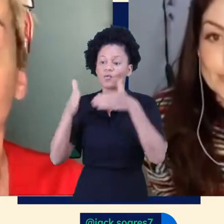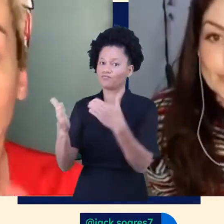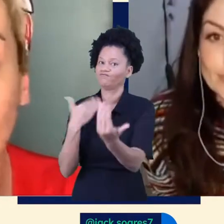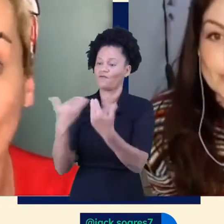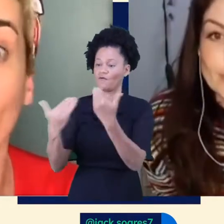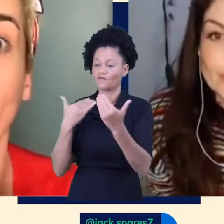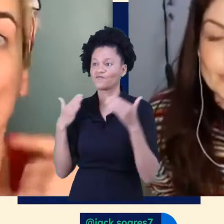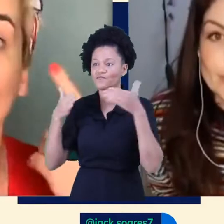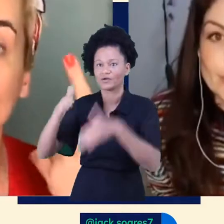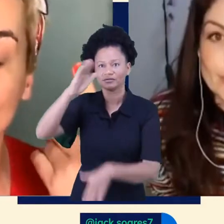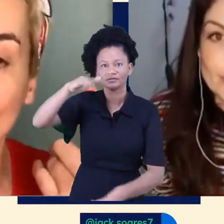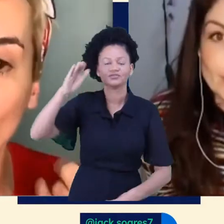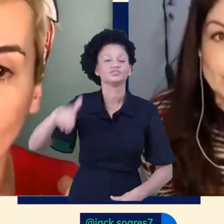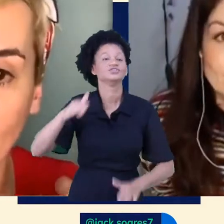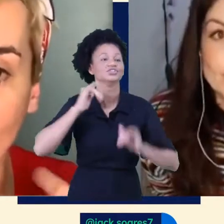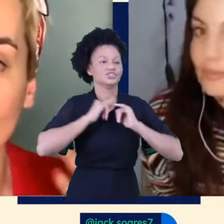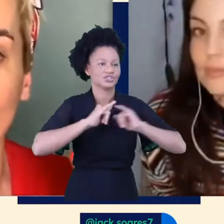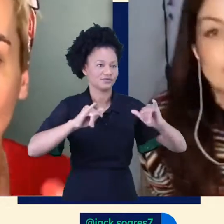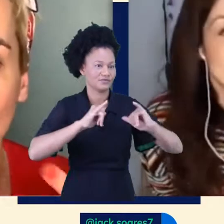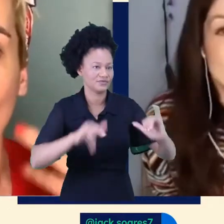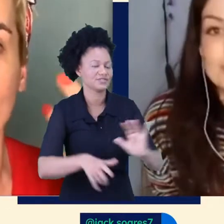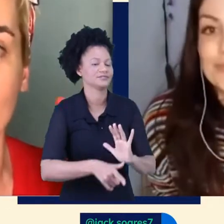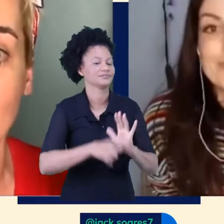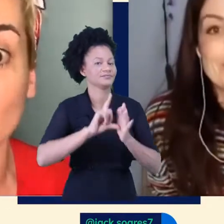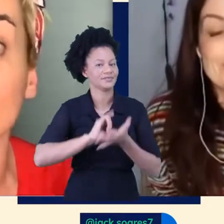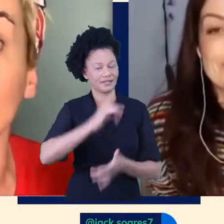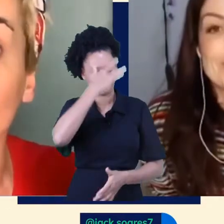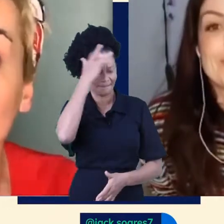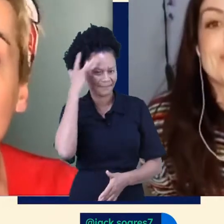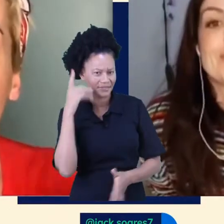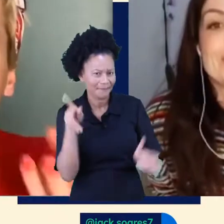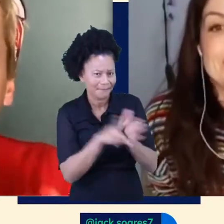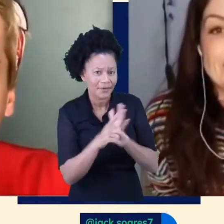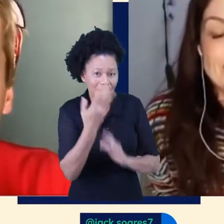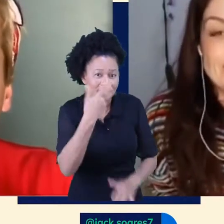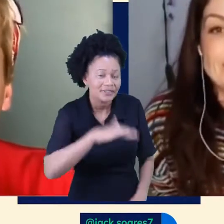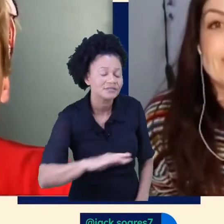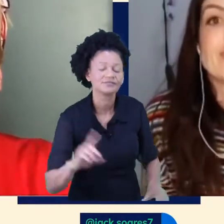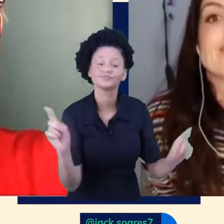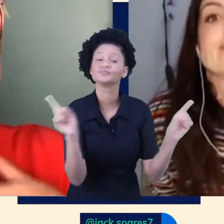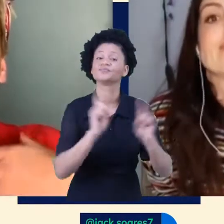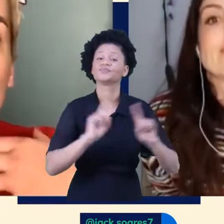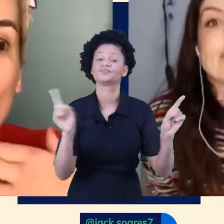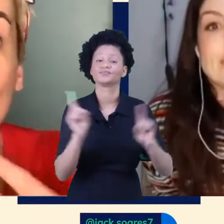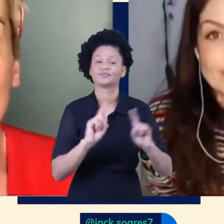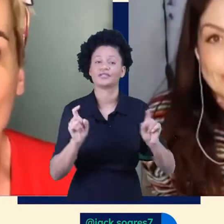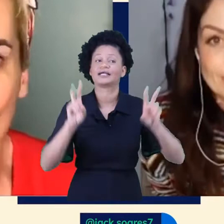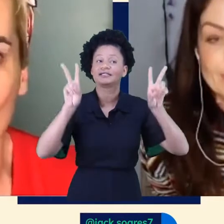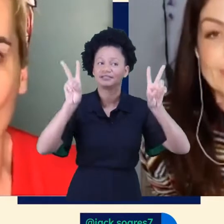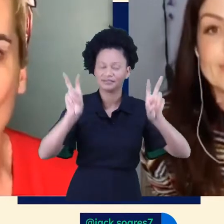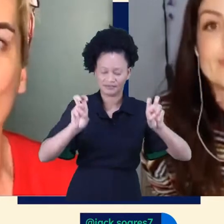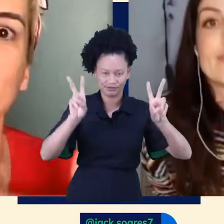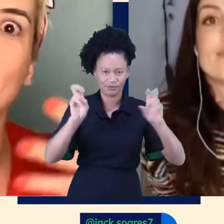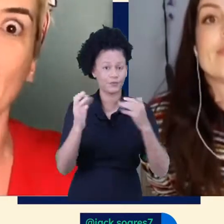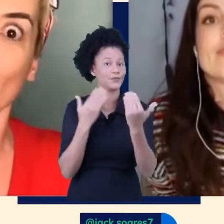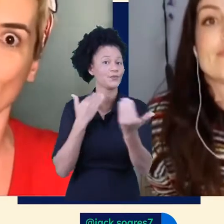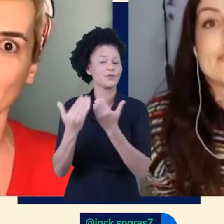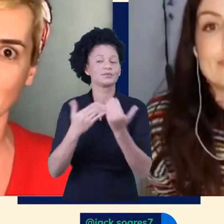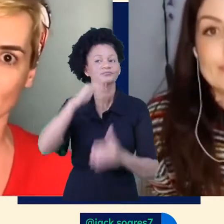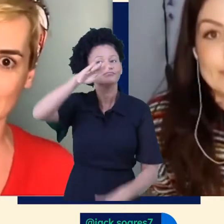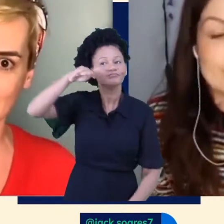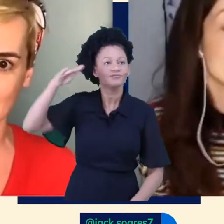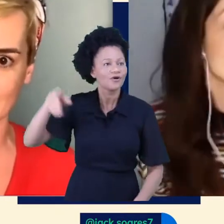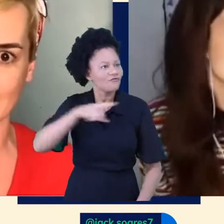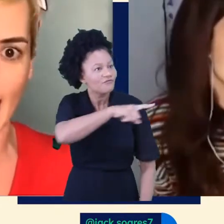para criança? Não. É um assunto entre... A gente está tendo uma conversa entre adultos para que vocês possam se munir de informações